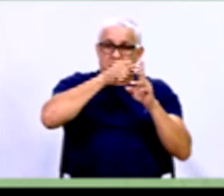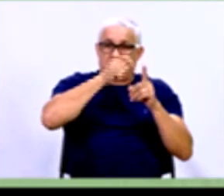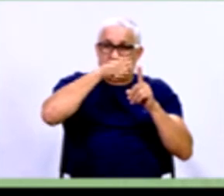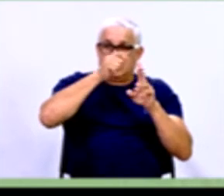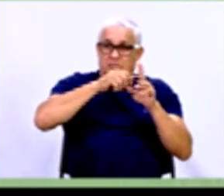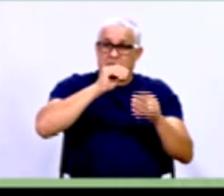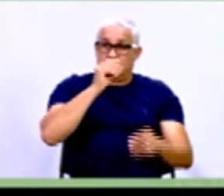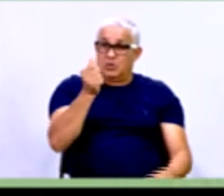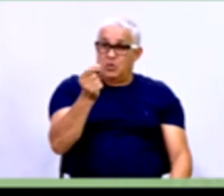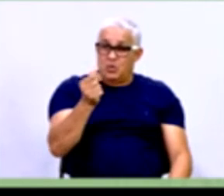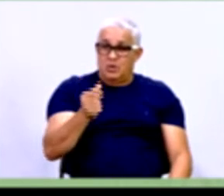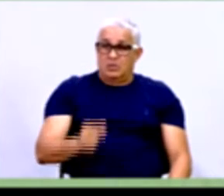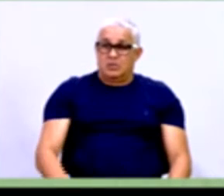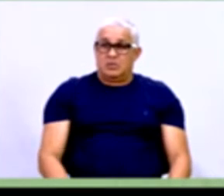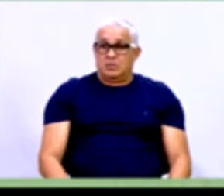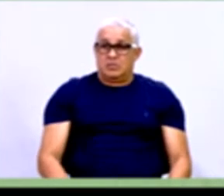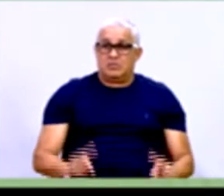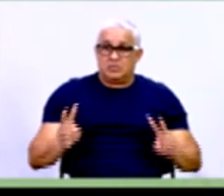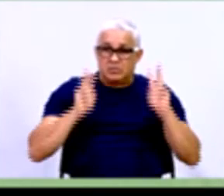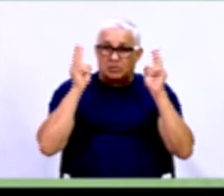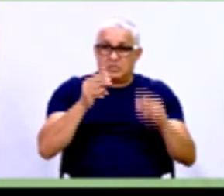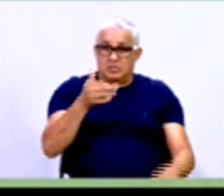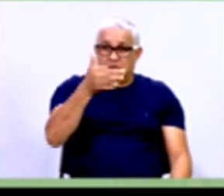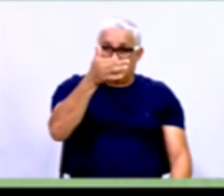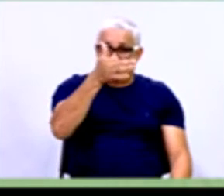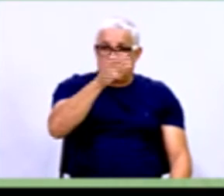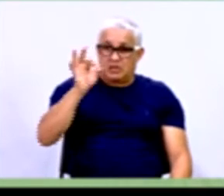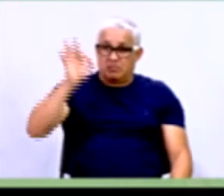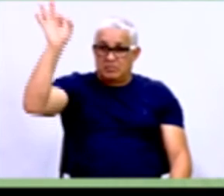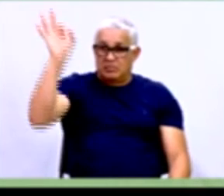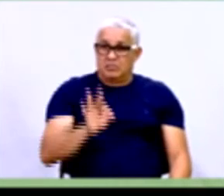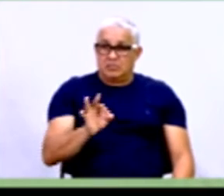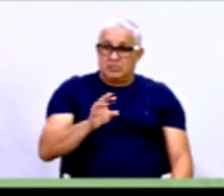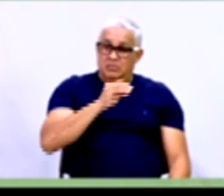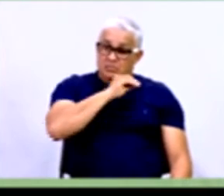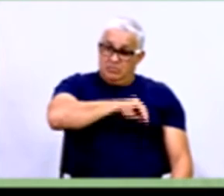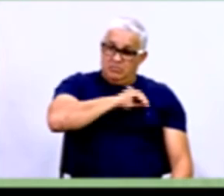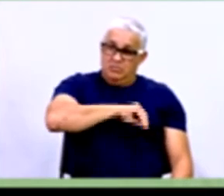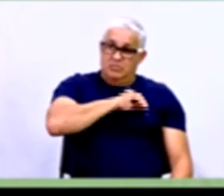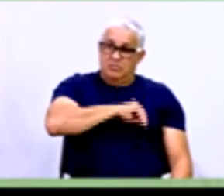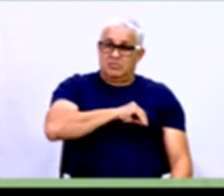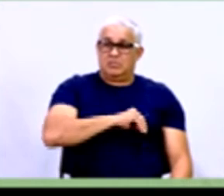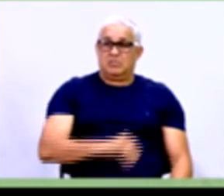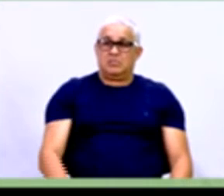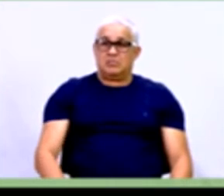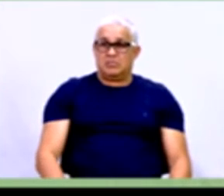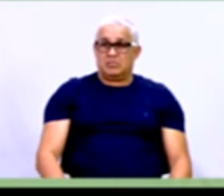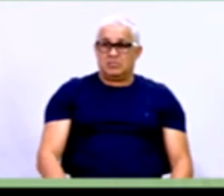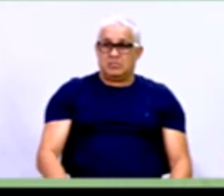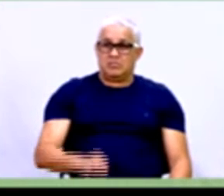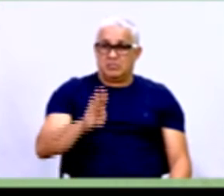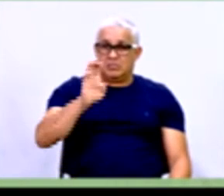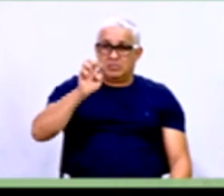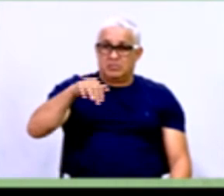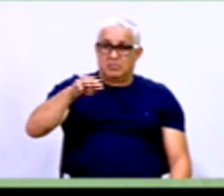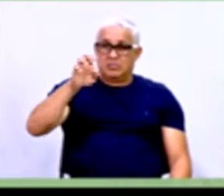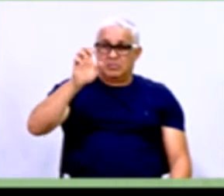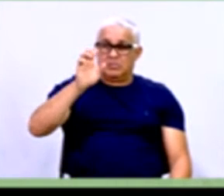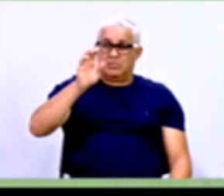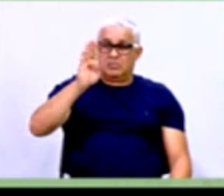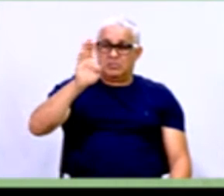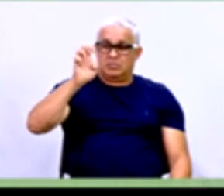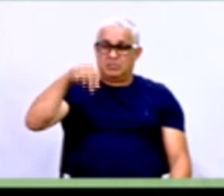por invalidez corresponde a 100% do valor do salário base do benefício do trabalhador. Porém, observe bem